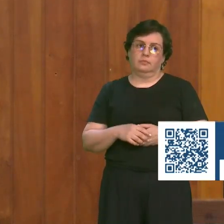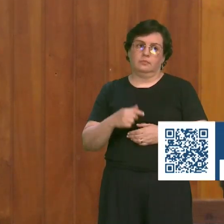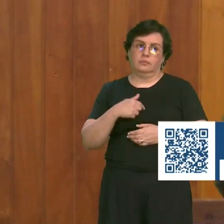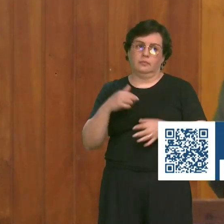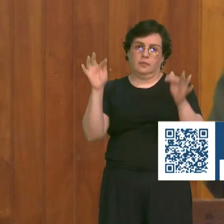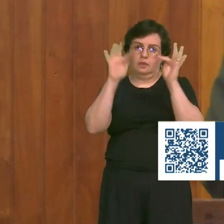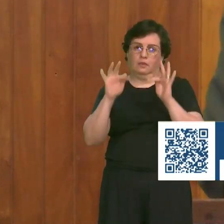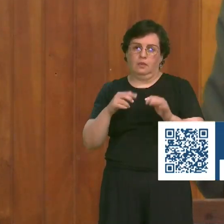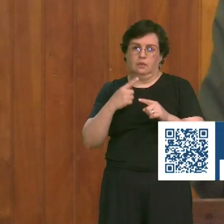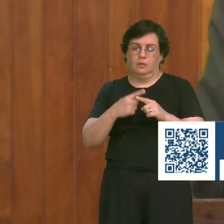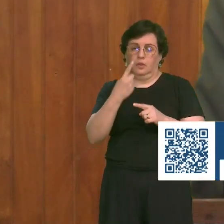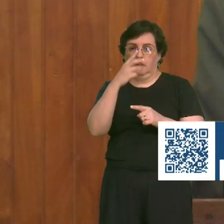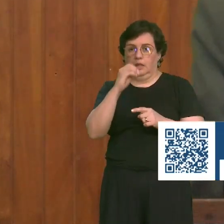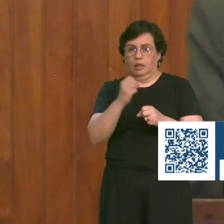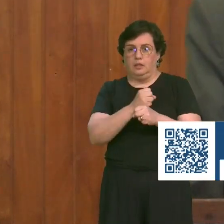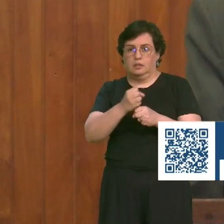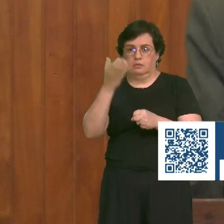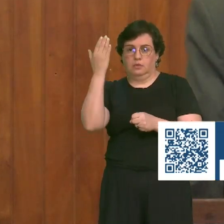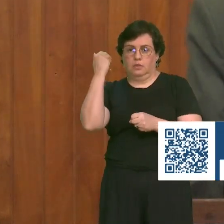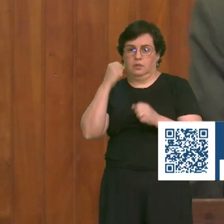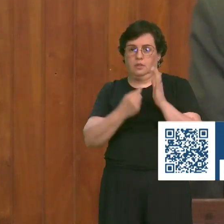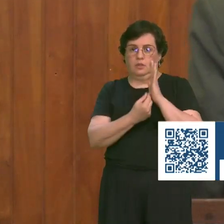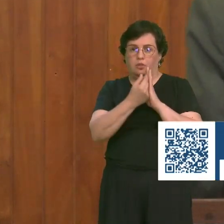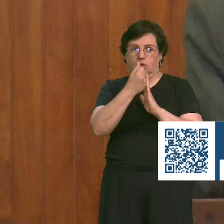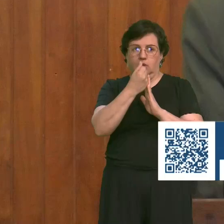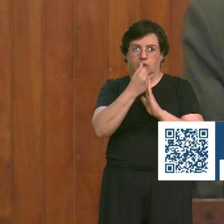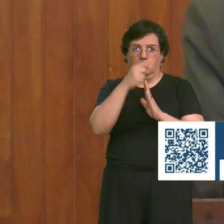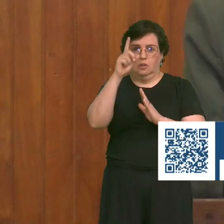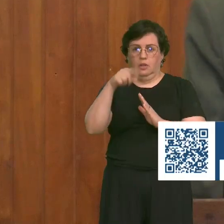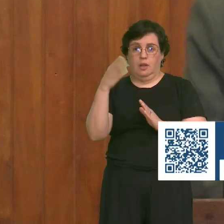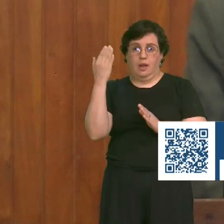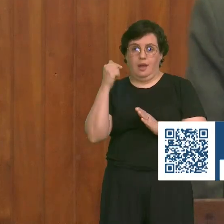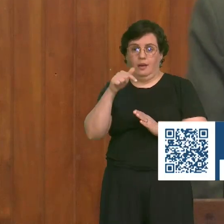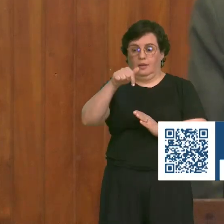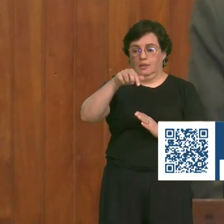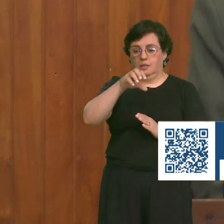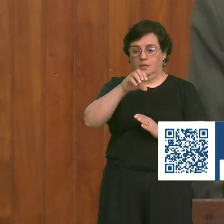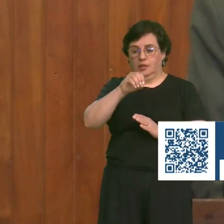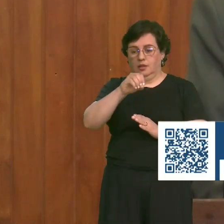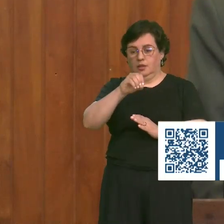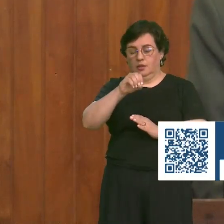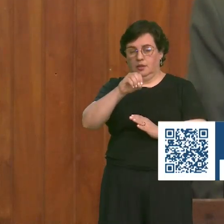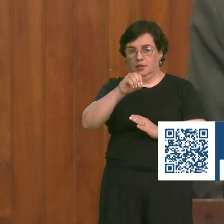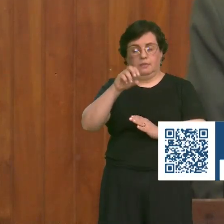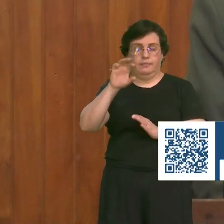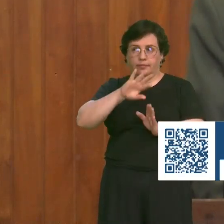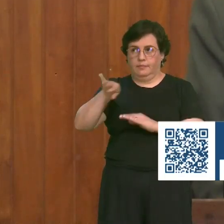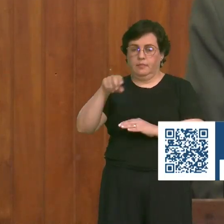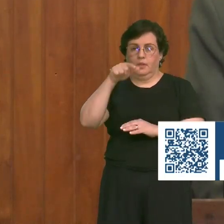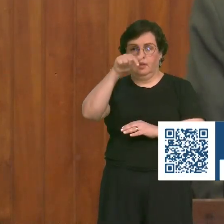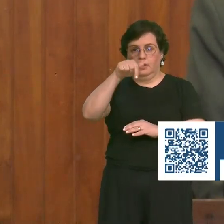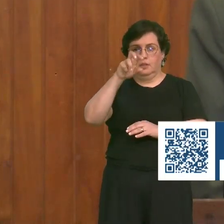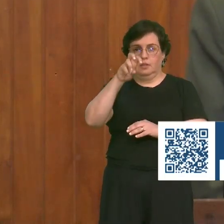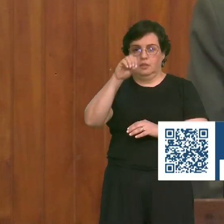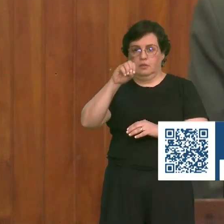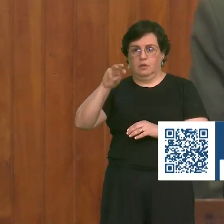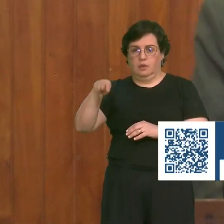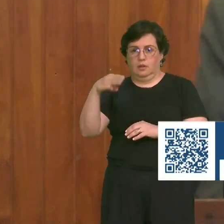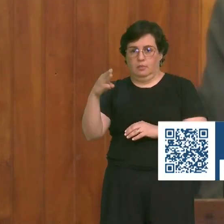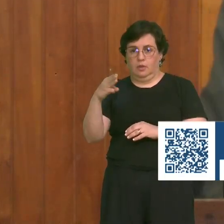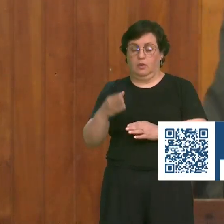fico muito feliz porque há dez anos atrás o orçamento da cidade de Marília era 750 milhões de reais o orçamento do município